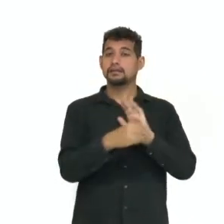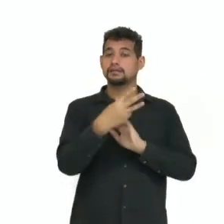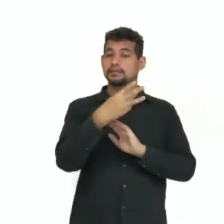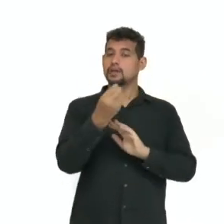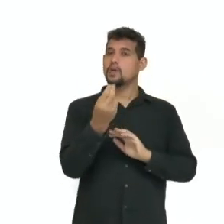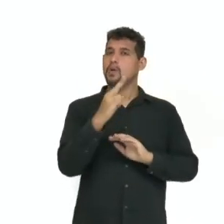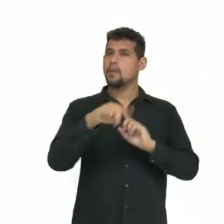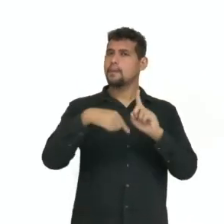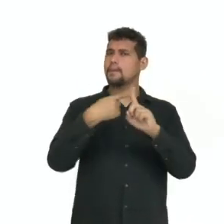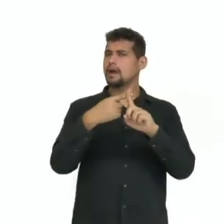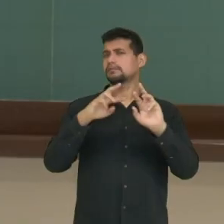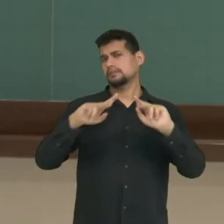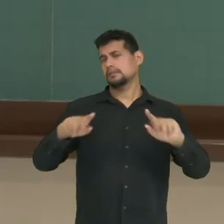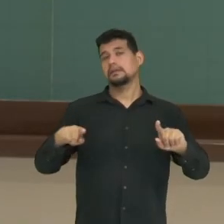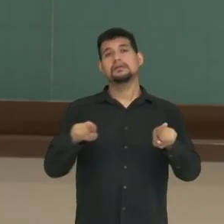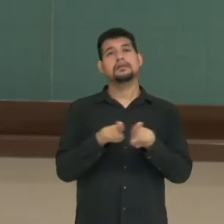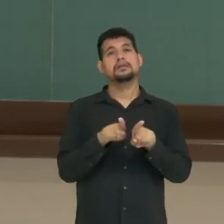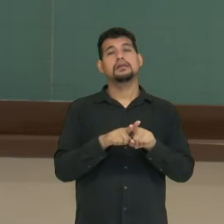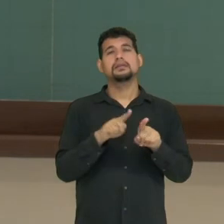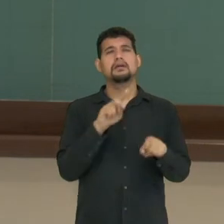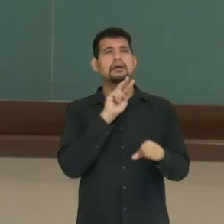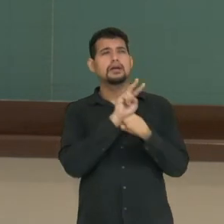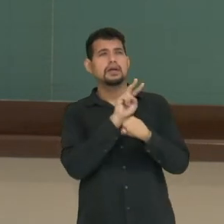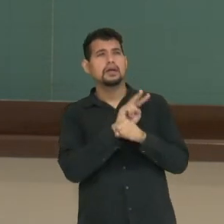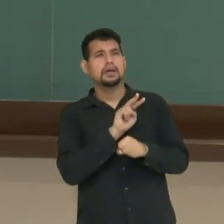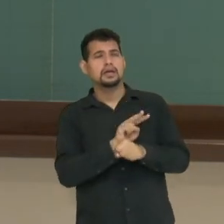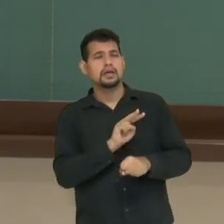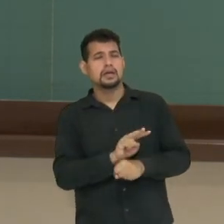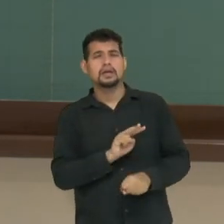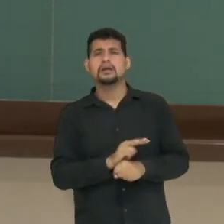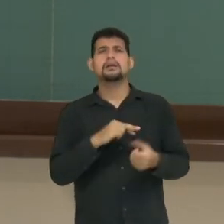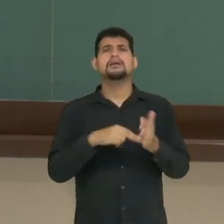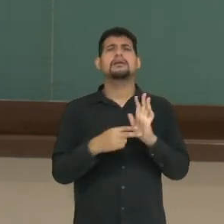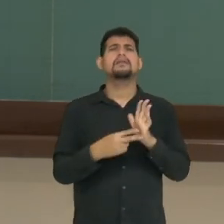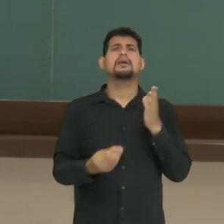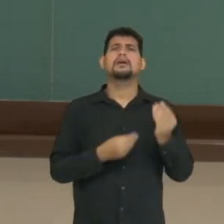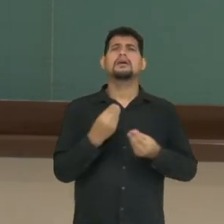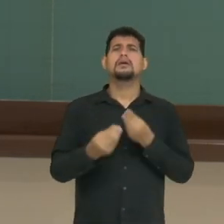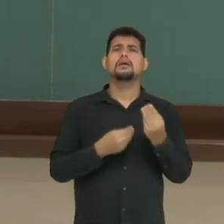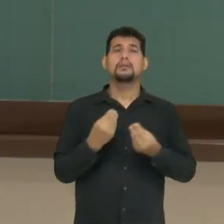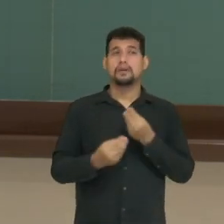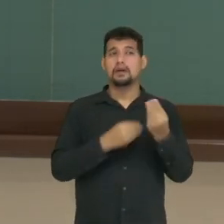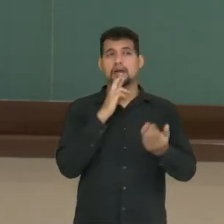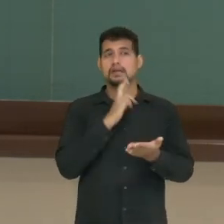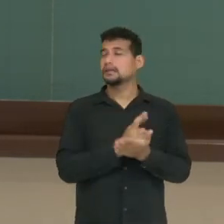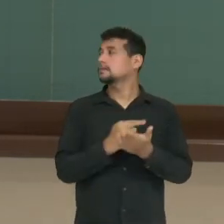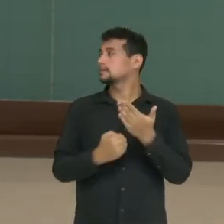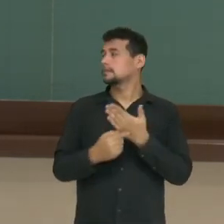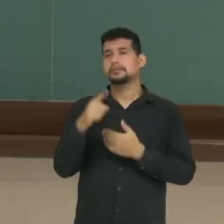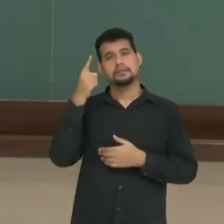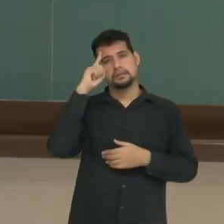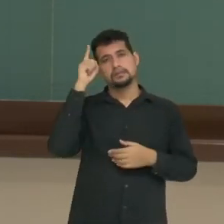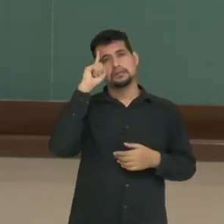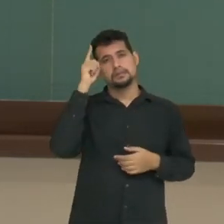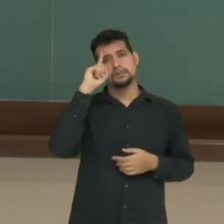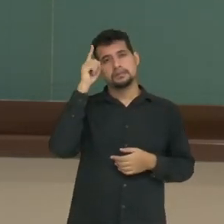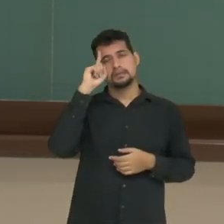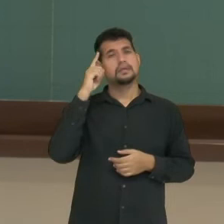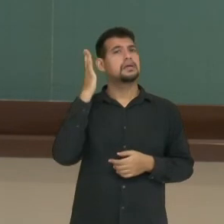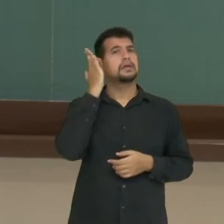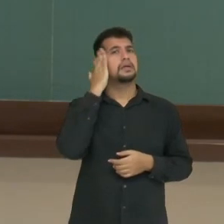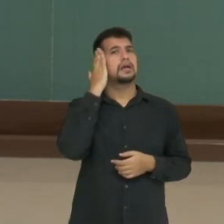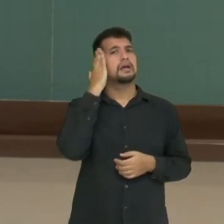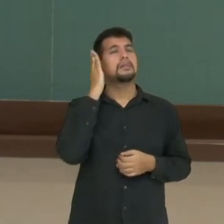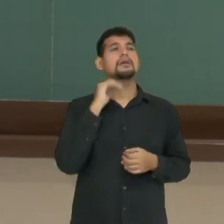mais. Então, esse monitoramento é feito de quando em quando. Tá aqui a resposta, ó, diário. Para saber mais,